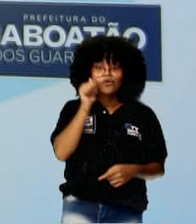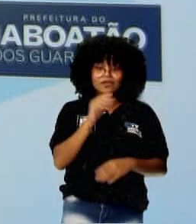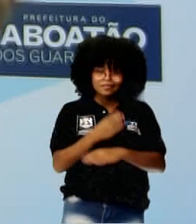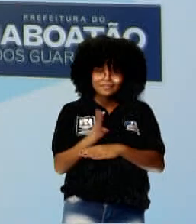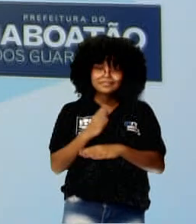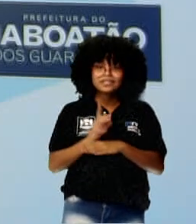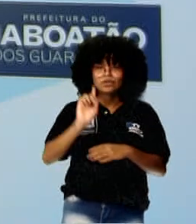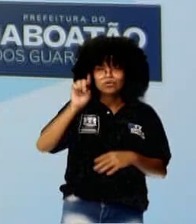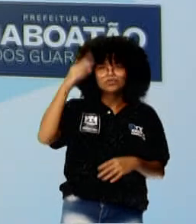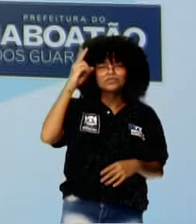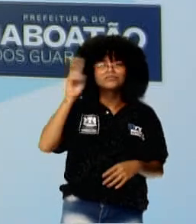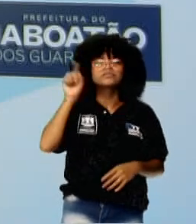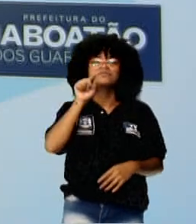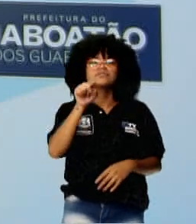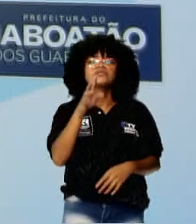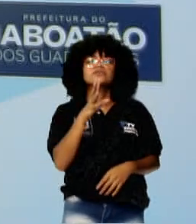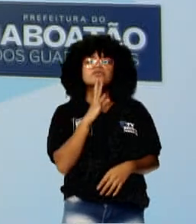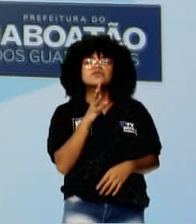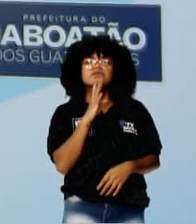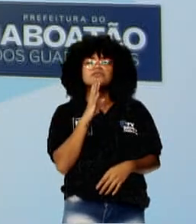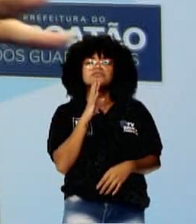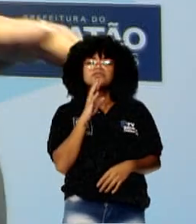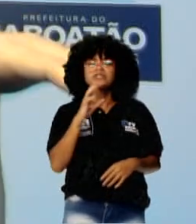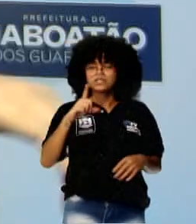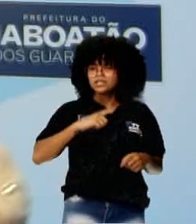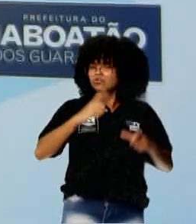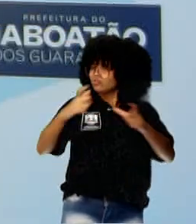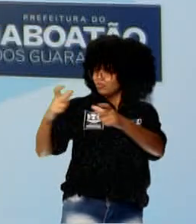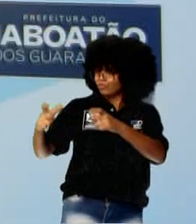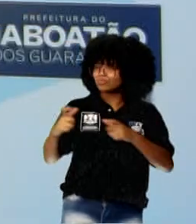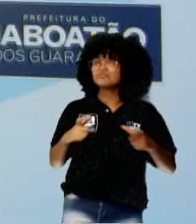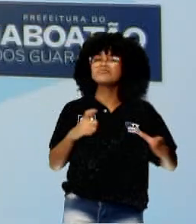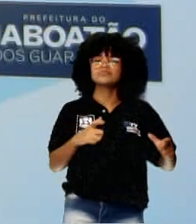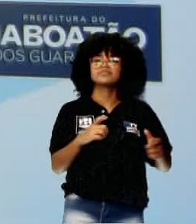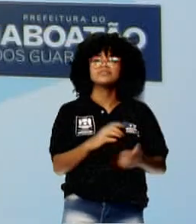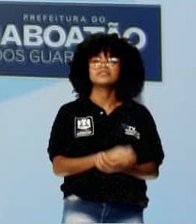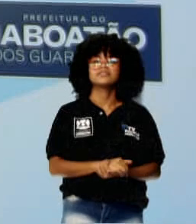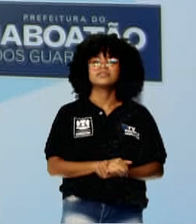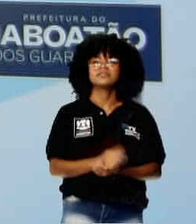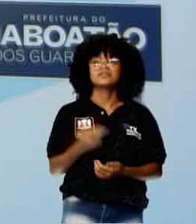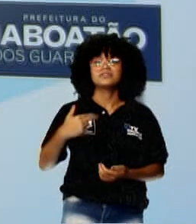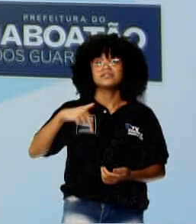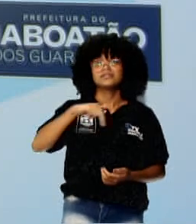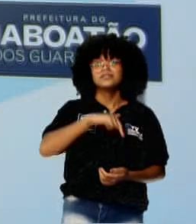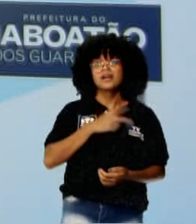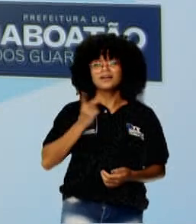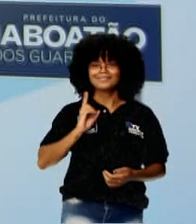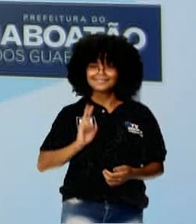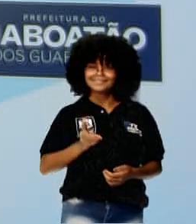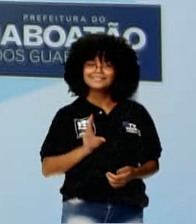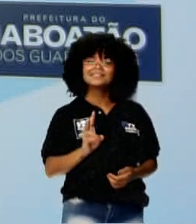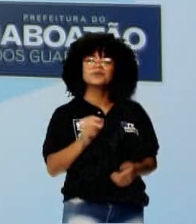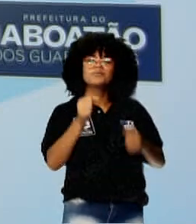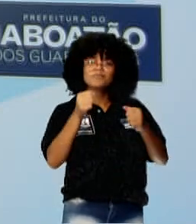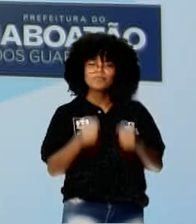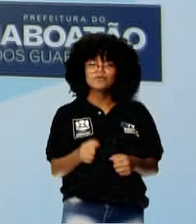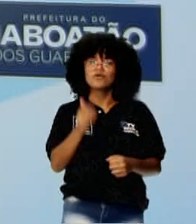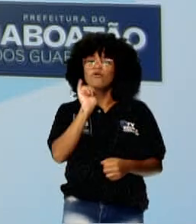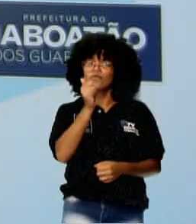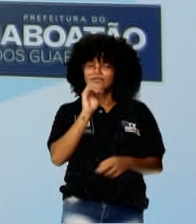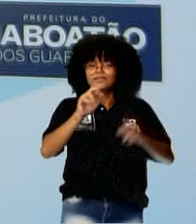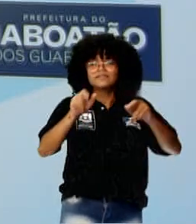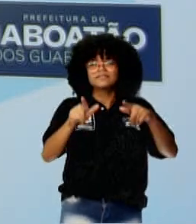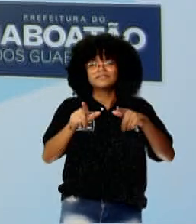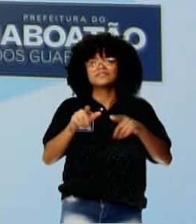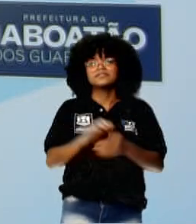as outras que você conhece estão por aí, circulando. E a gente sempre vai poder contar de uma forma